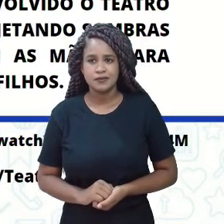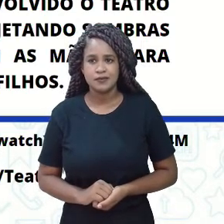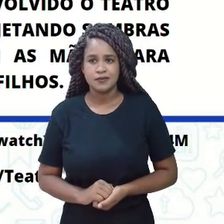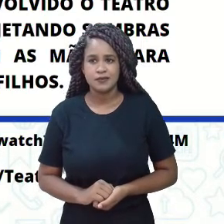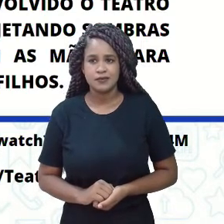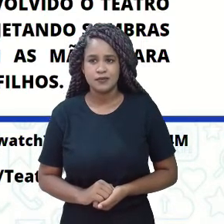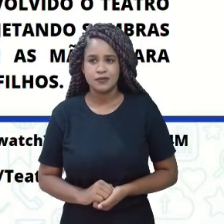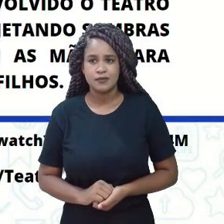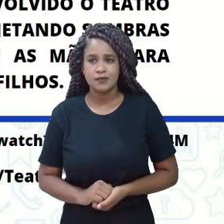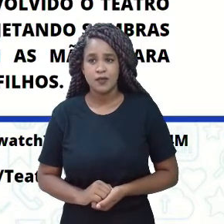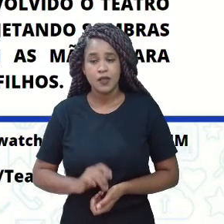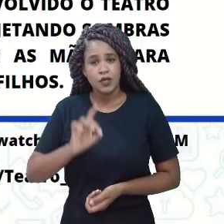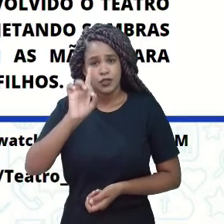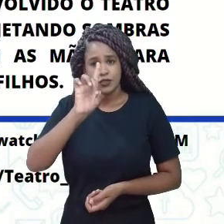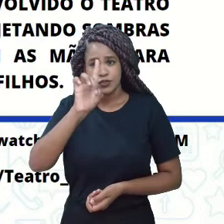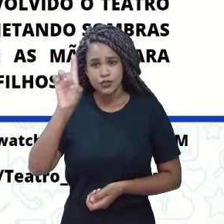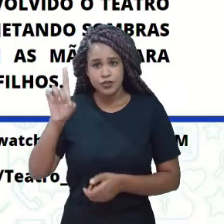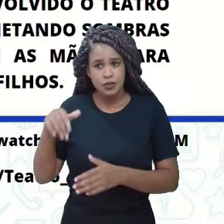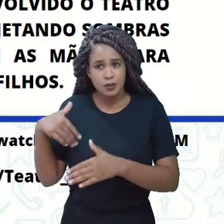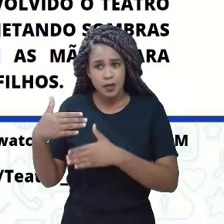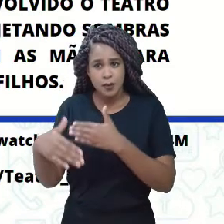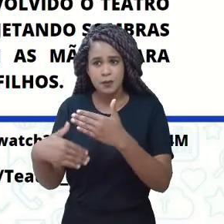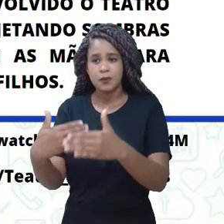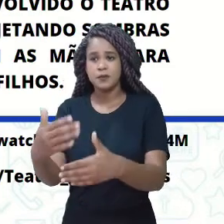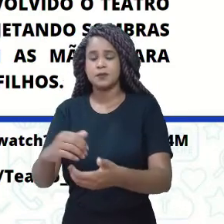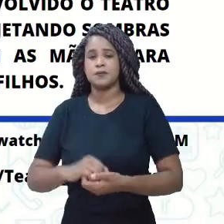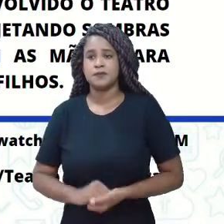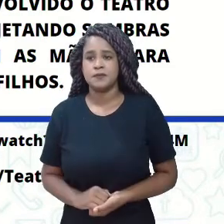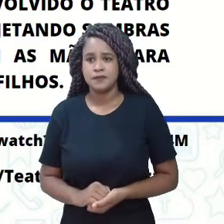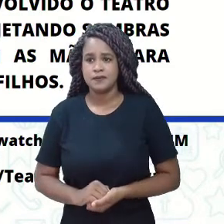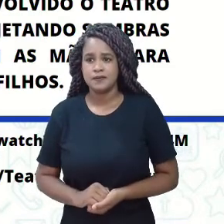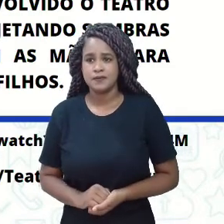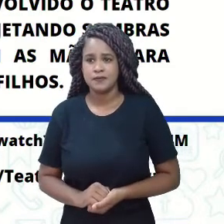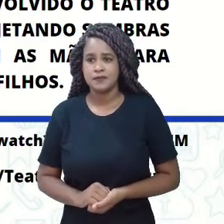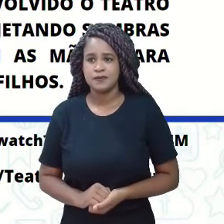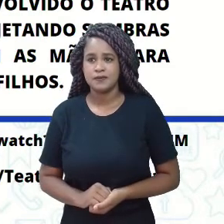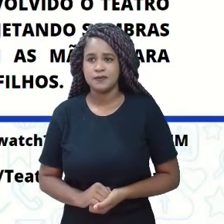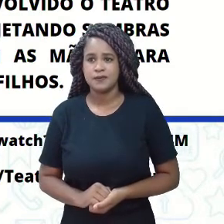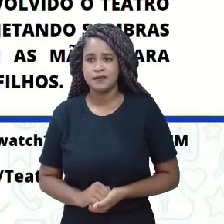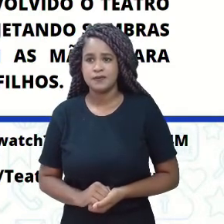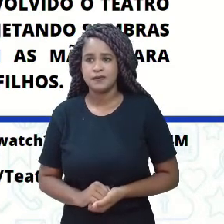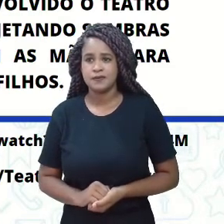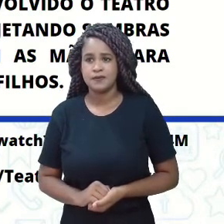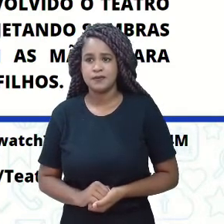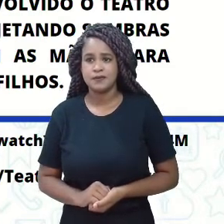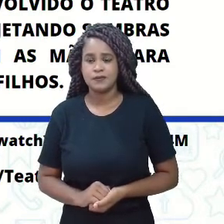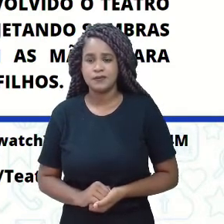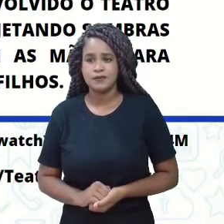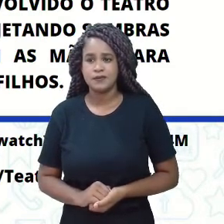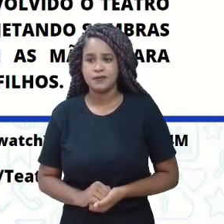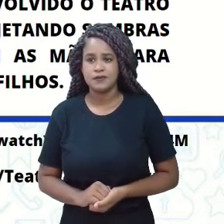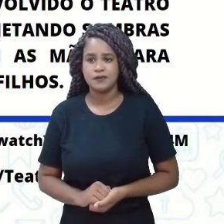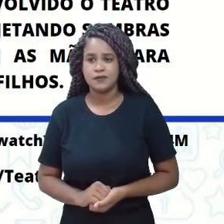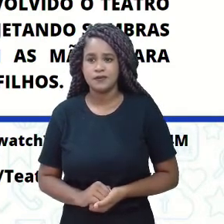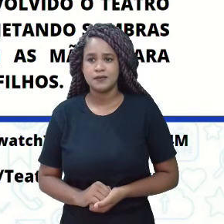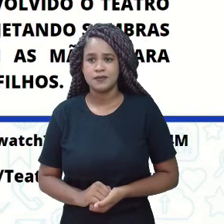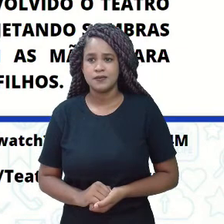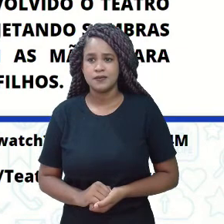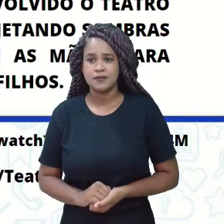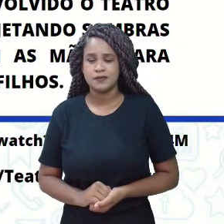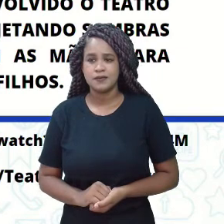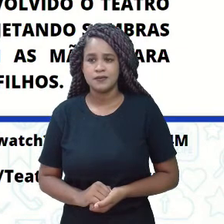Passaram-se muitos dias e o gafanhoto continuava a cantar. Lá, lá, lá, lá. Lá, lá,